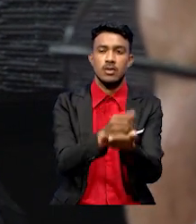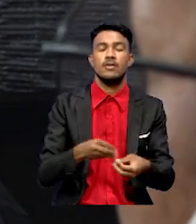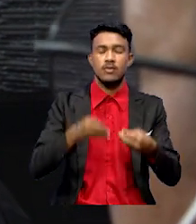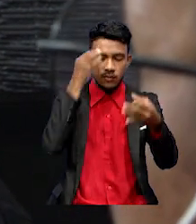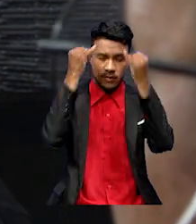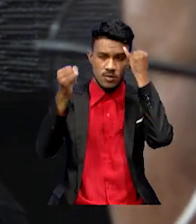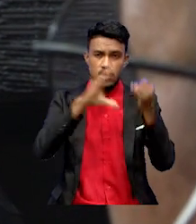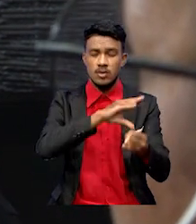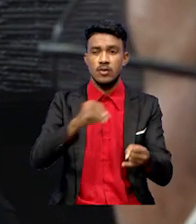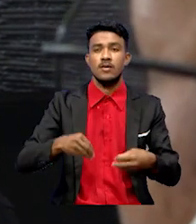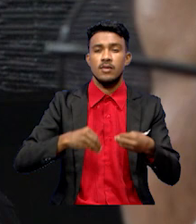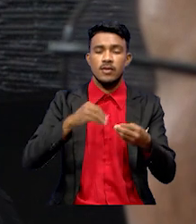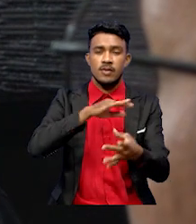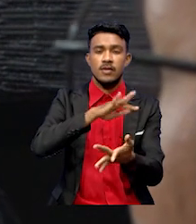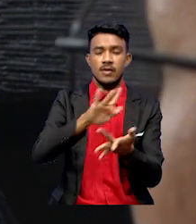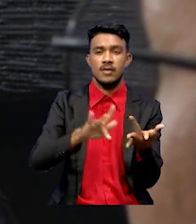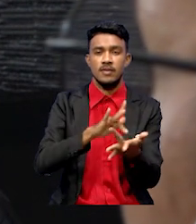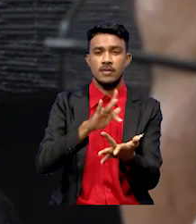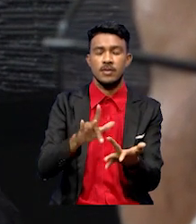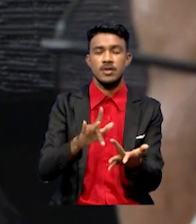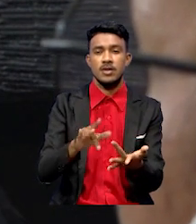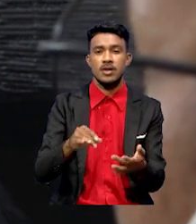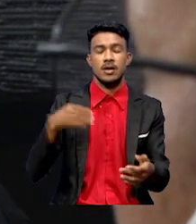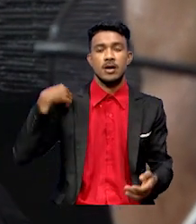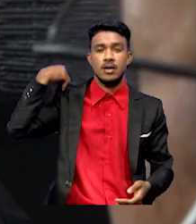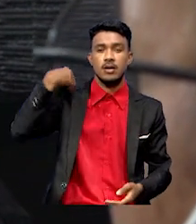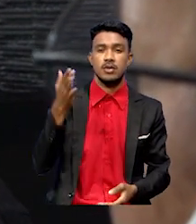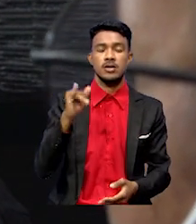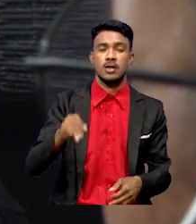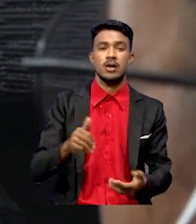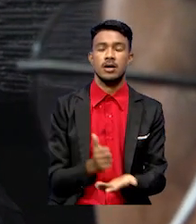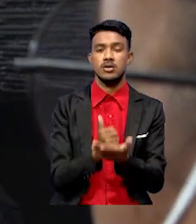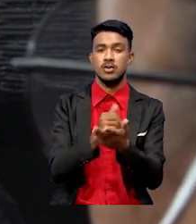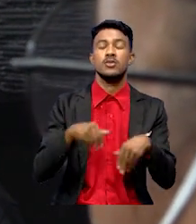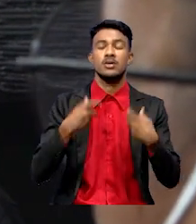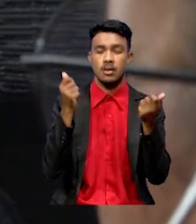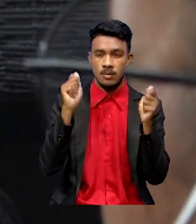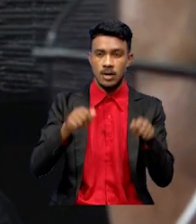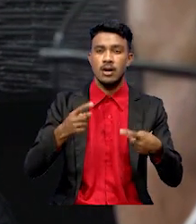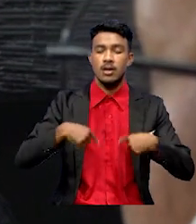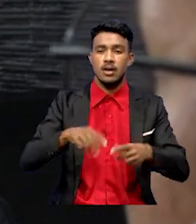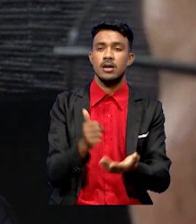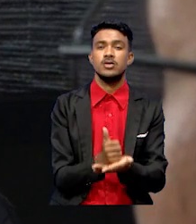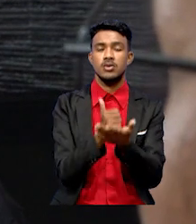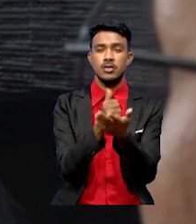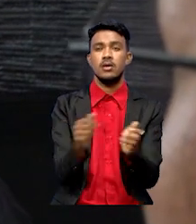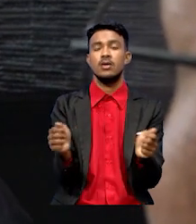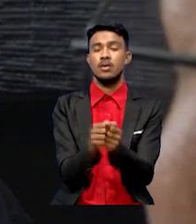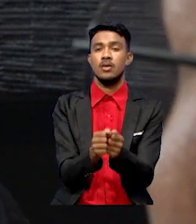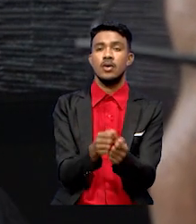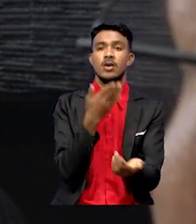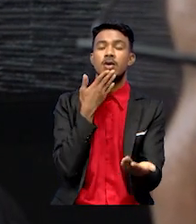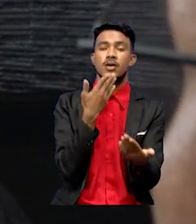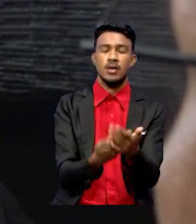mobiliza, e claramente, né, a Bamberu, a candidatura sira nós, tem que tudo o insato bela mobilização, mobilização já foi positivo, para depois